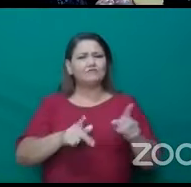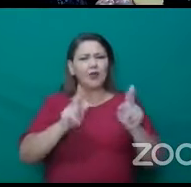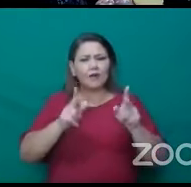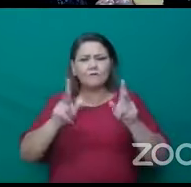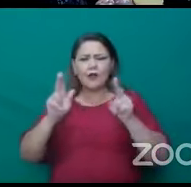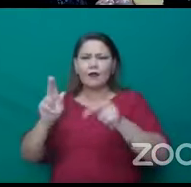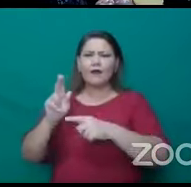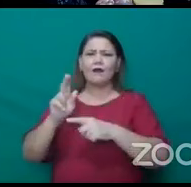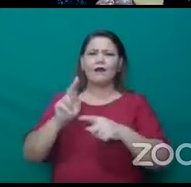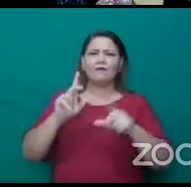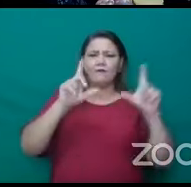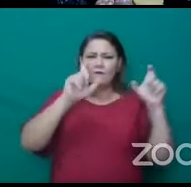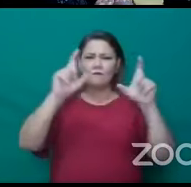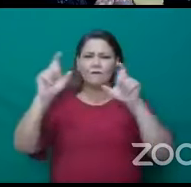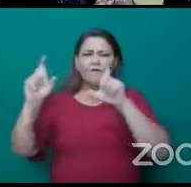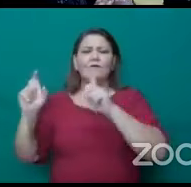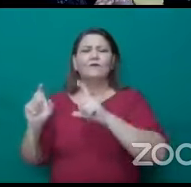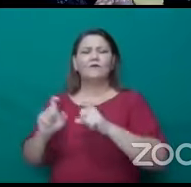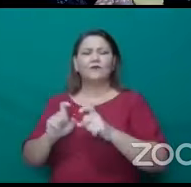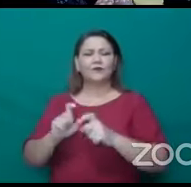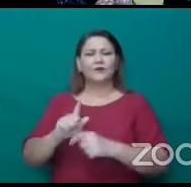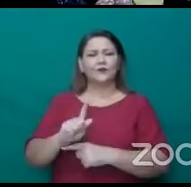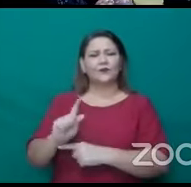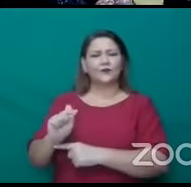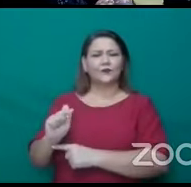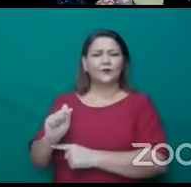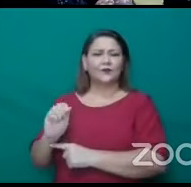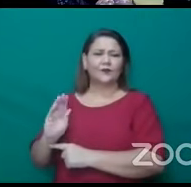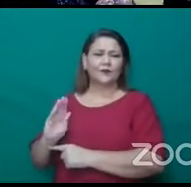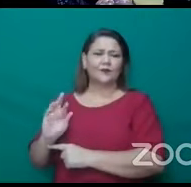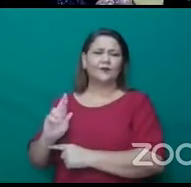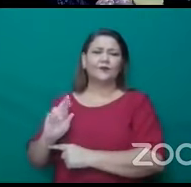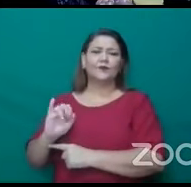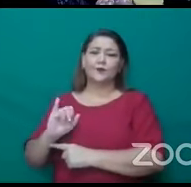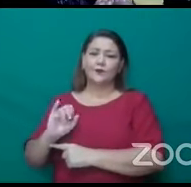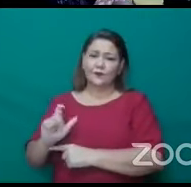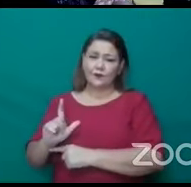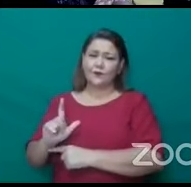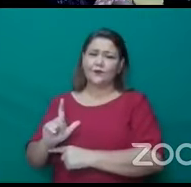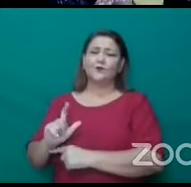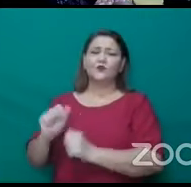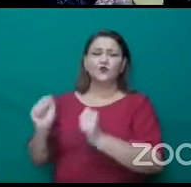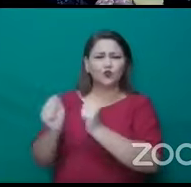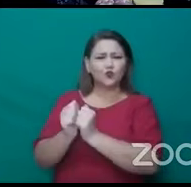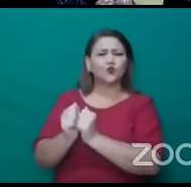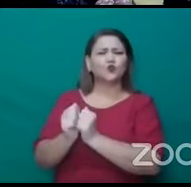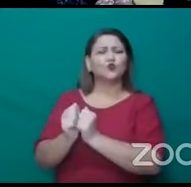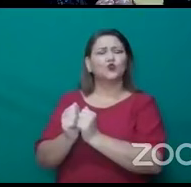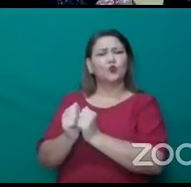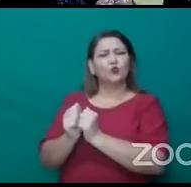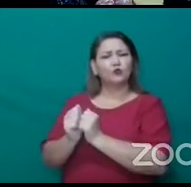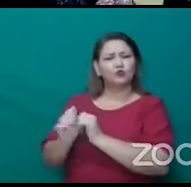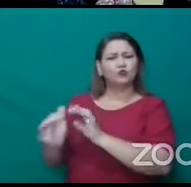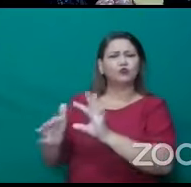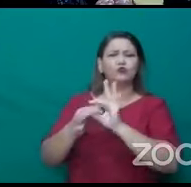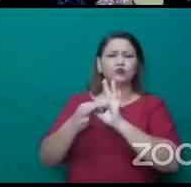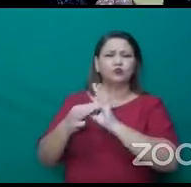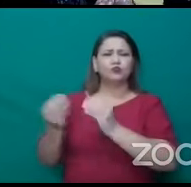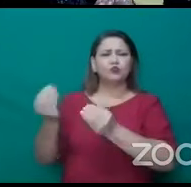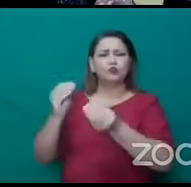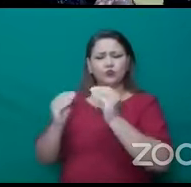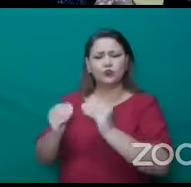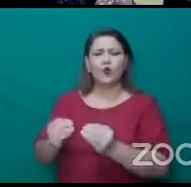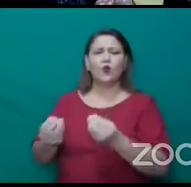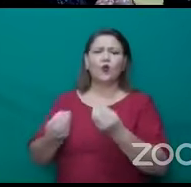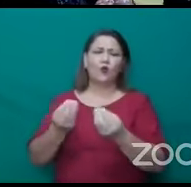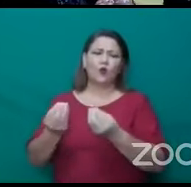se ele está por aí também, mas acho que ele está. E a gente se juntou muito, assim, e pensando na decupagem, a gente